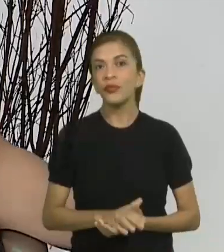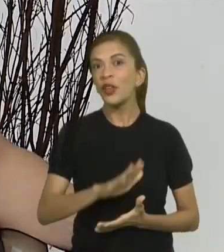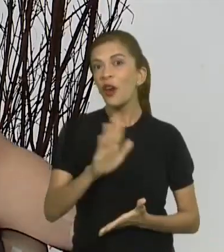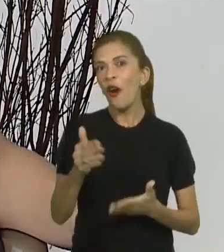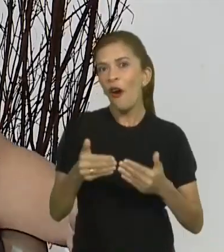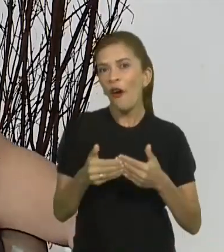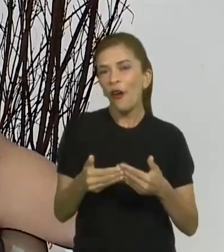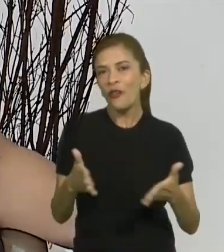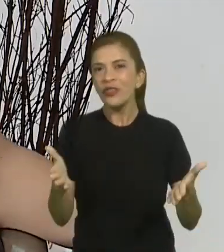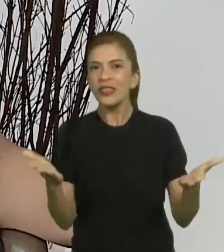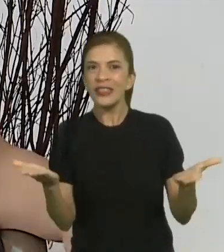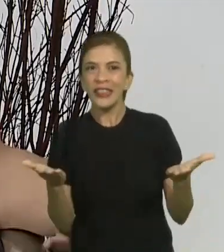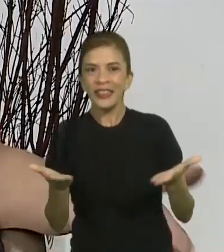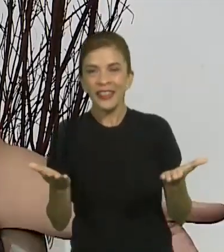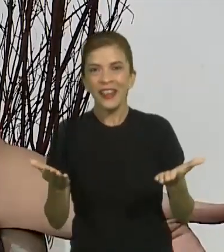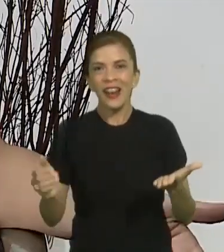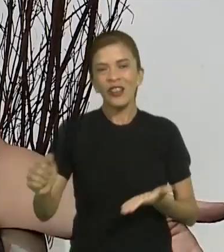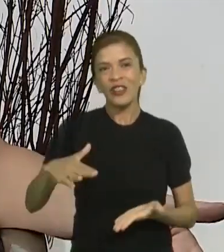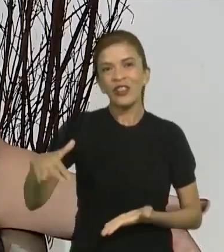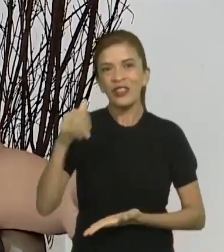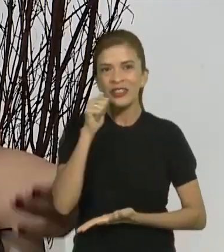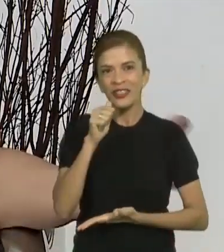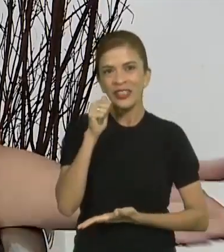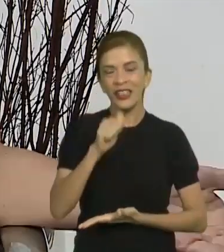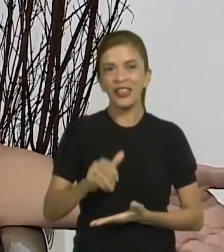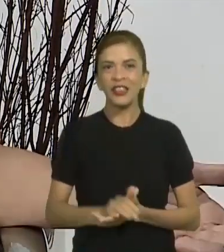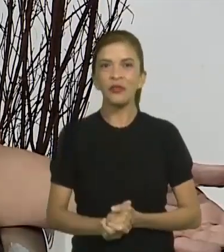Olá, está começando a partir de agora o Toda Mulher.